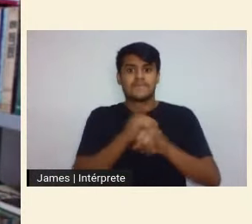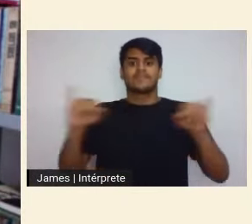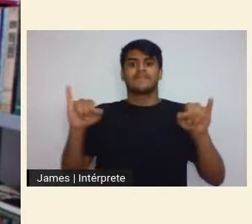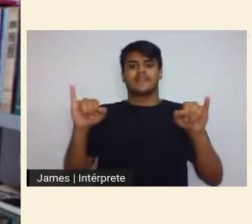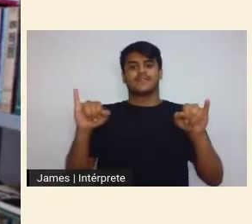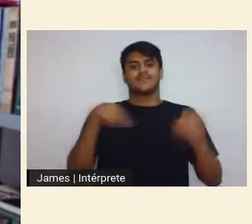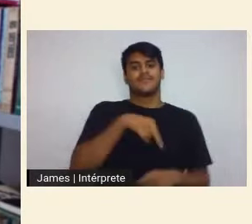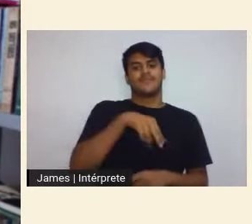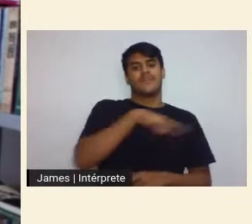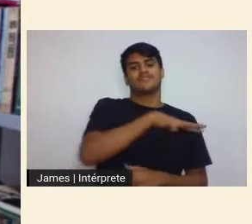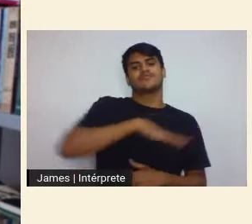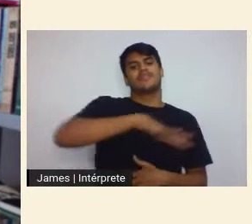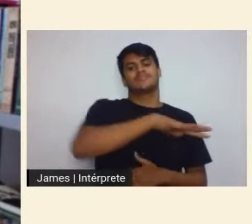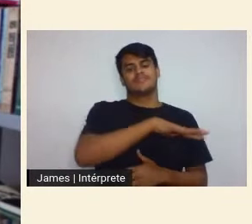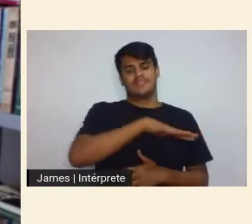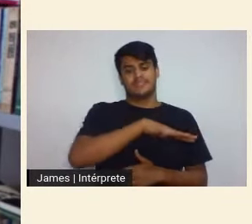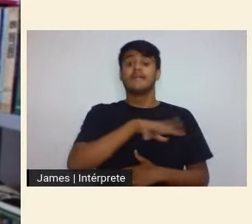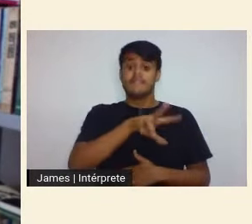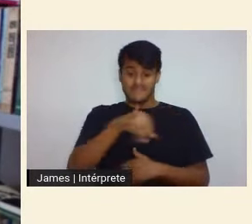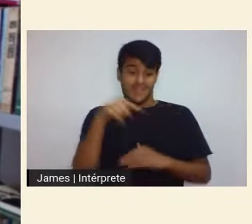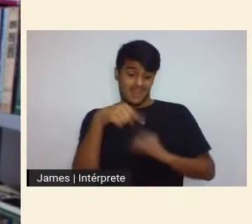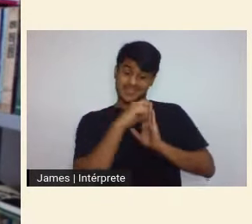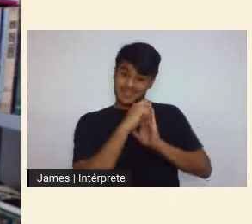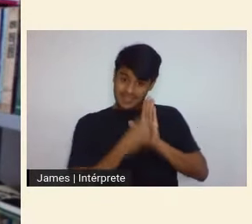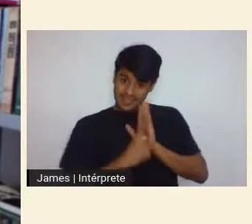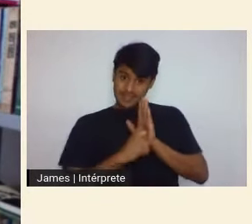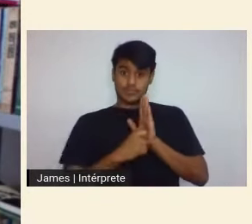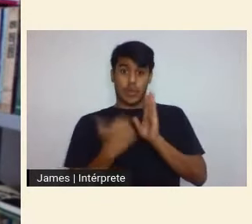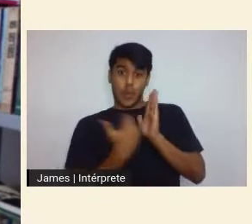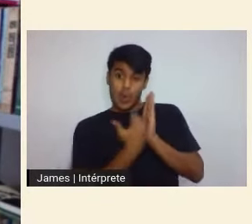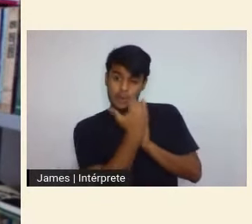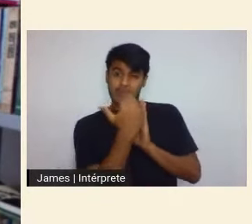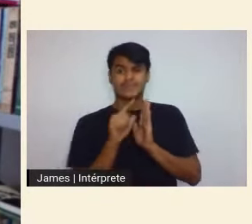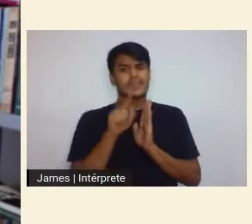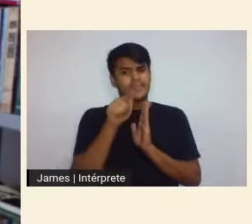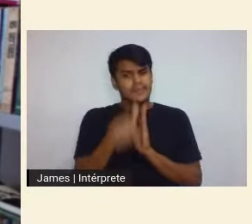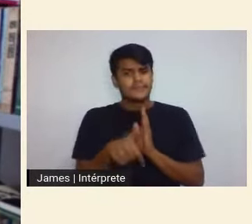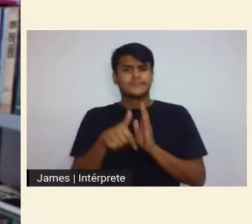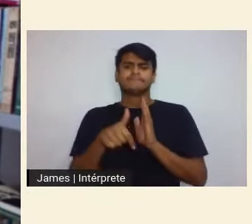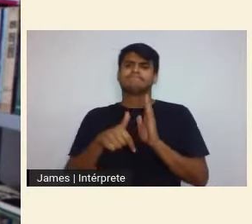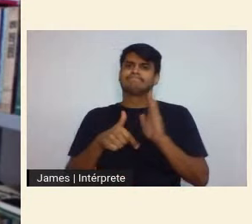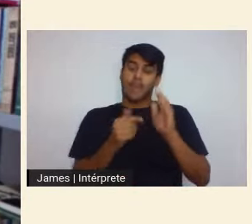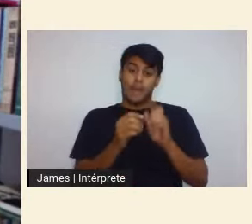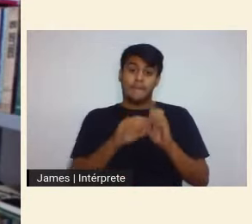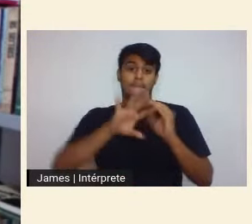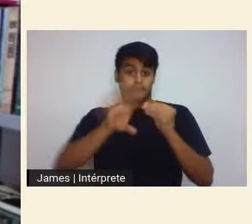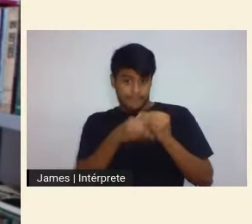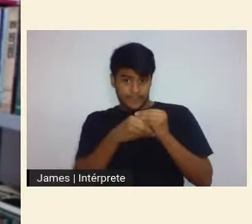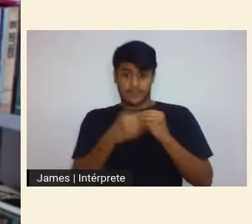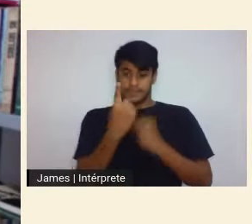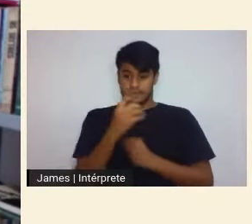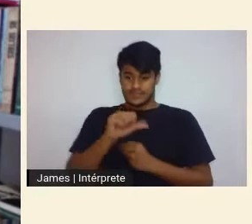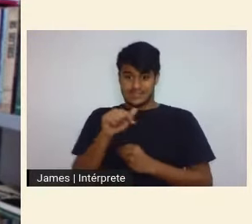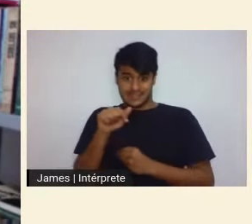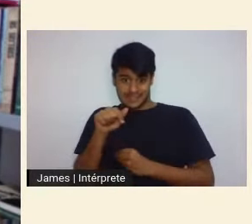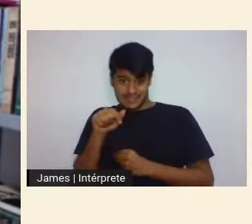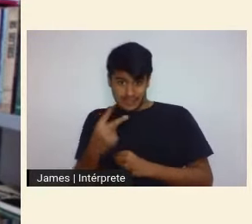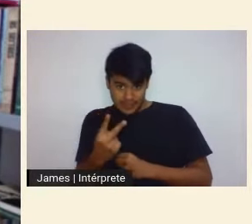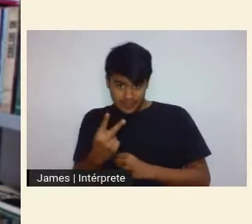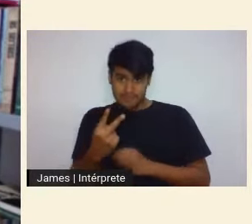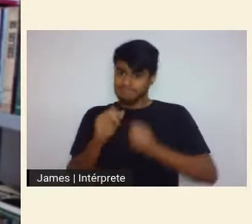vai partir desse texto e vai ampliar esse texto e publicar em 1952 como, não